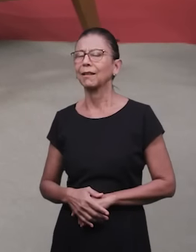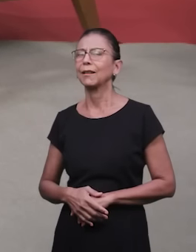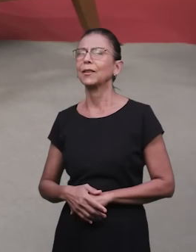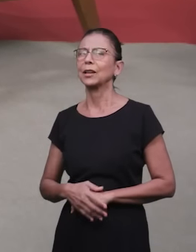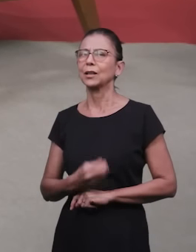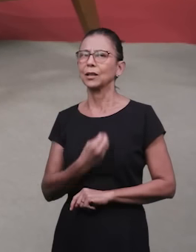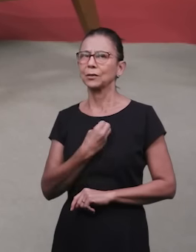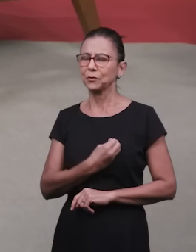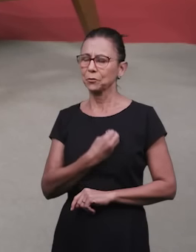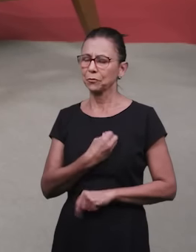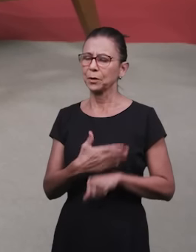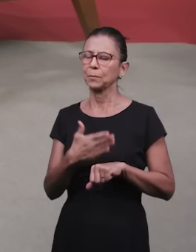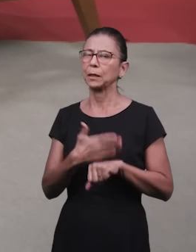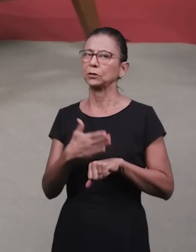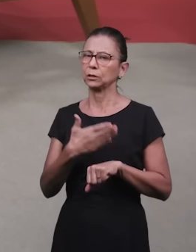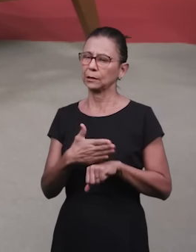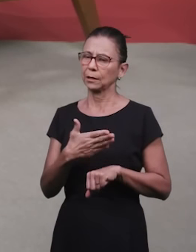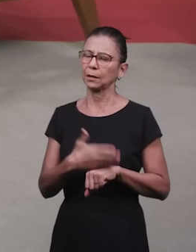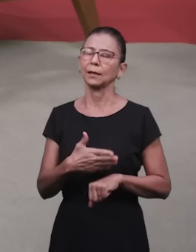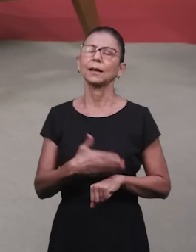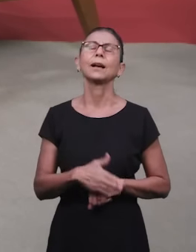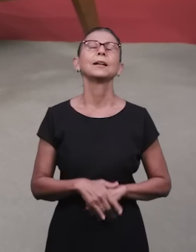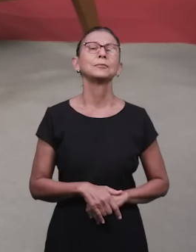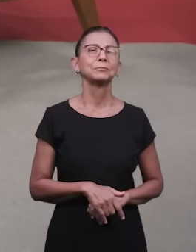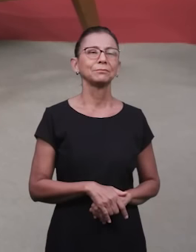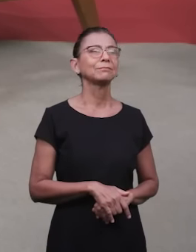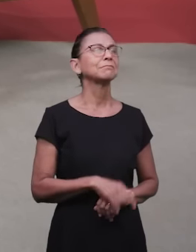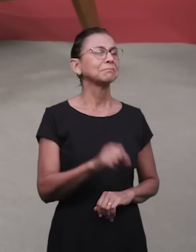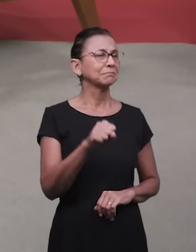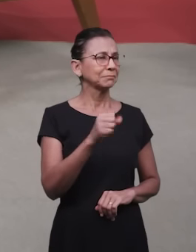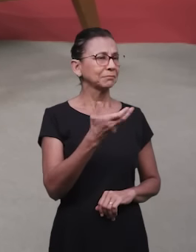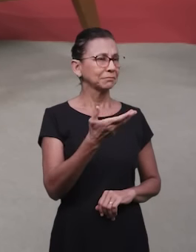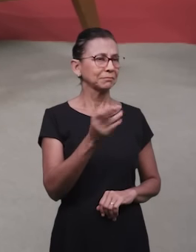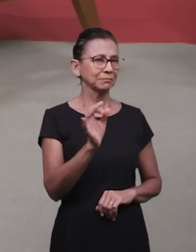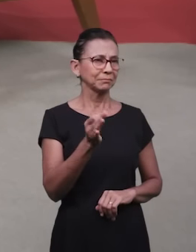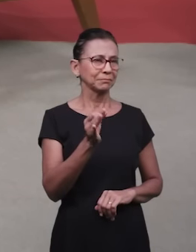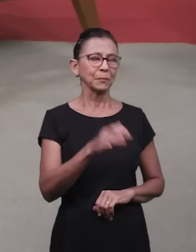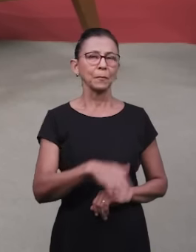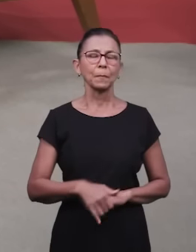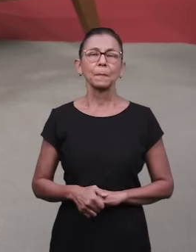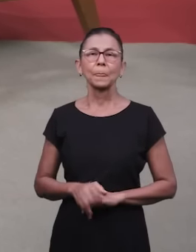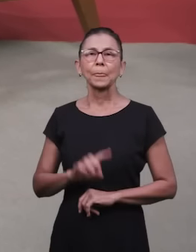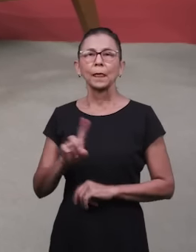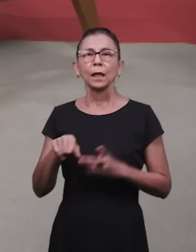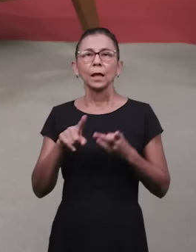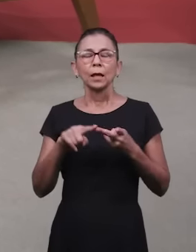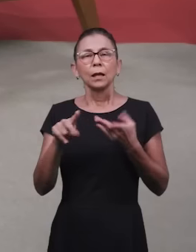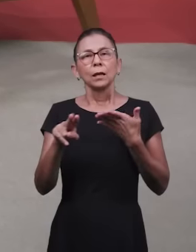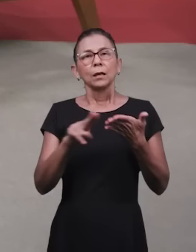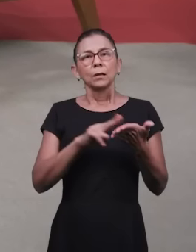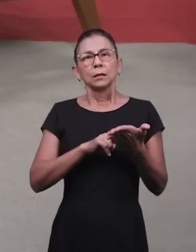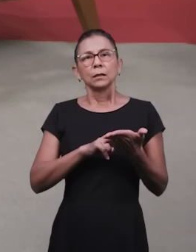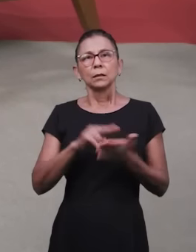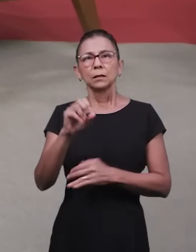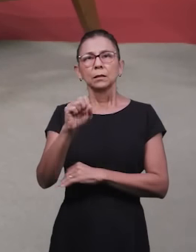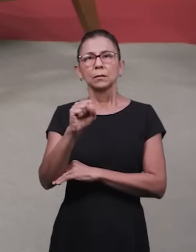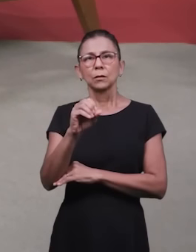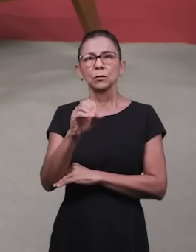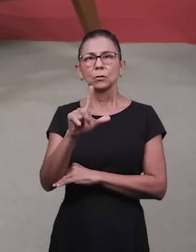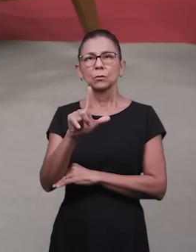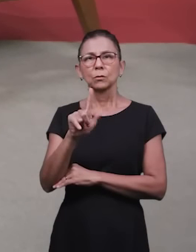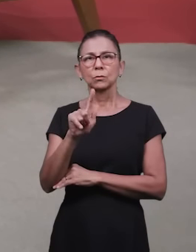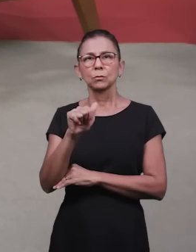a experiência e ser usado colocar pelo Senhor na igreja. Colocar a doutrina em prática. Colocar em prática. Isso aí, essa expressão. Também recebemos uma mensagem da nossa irmã